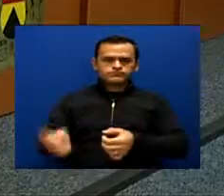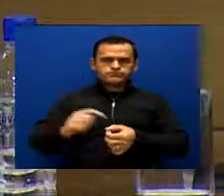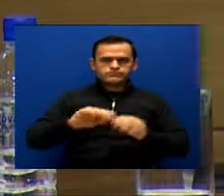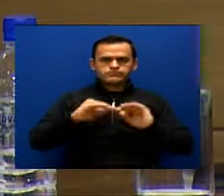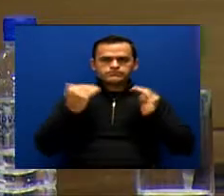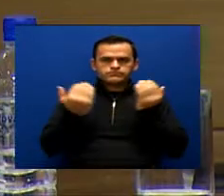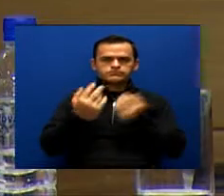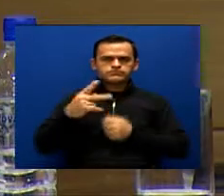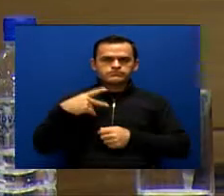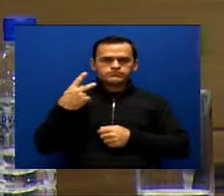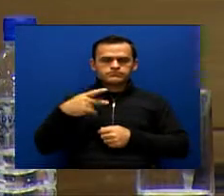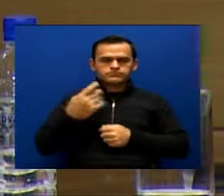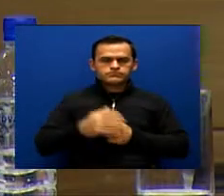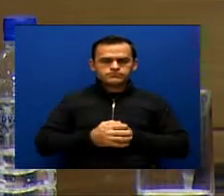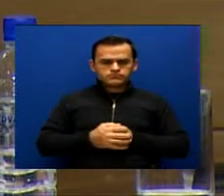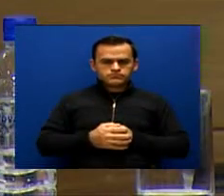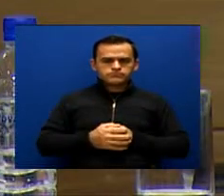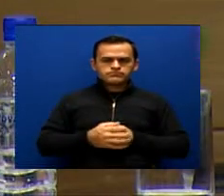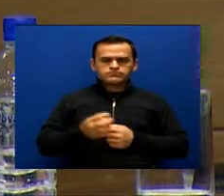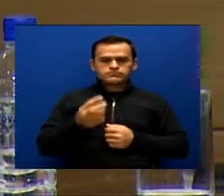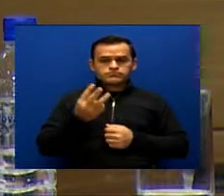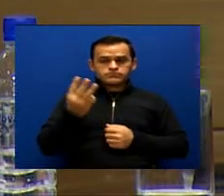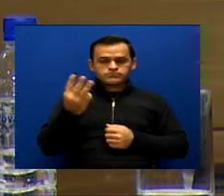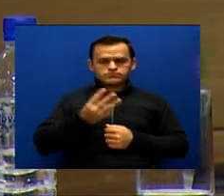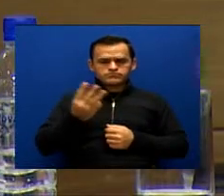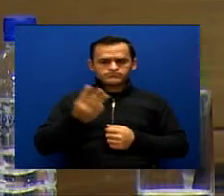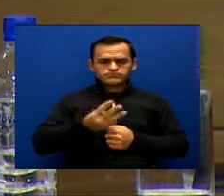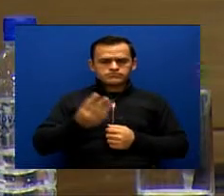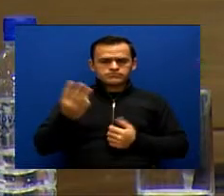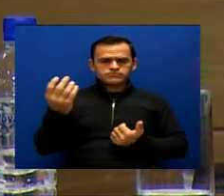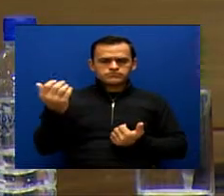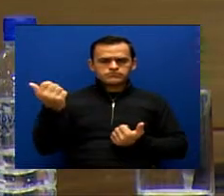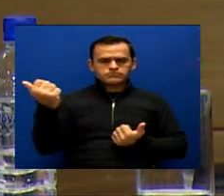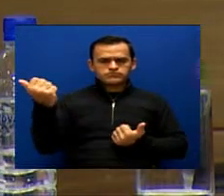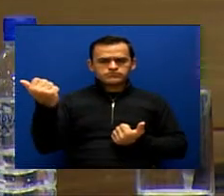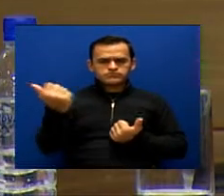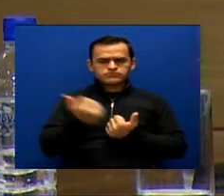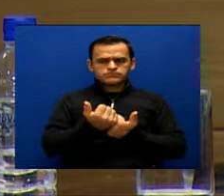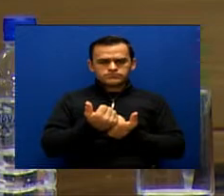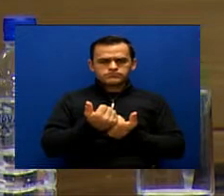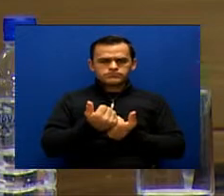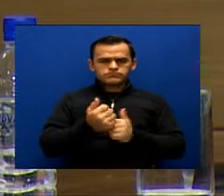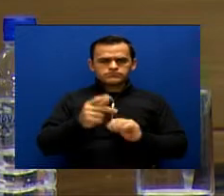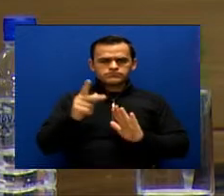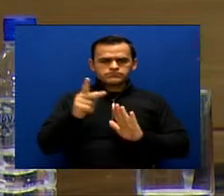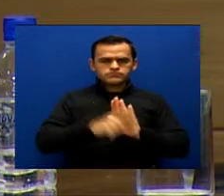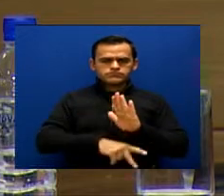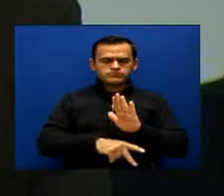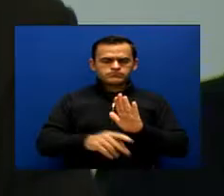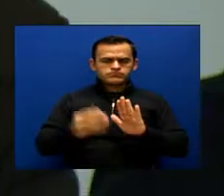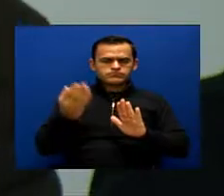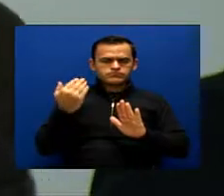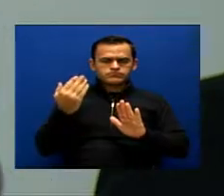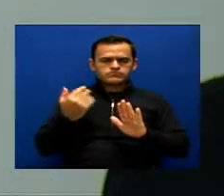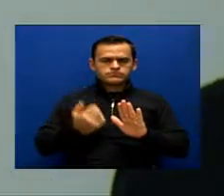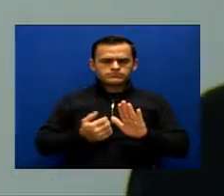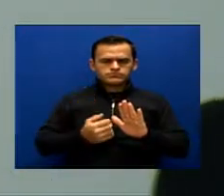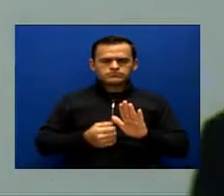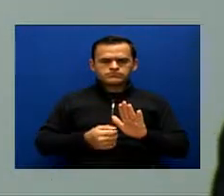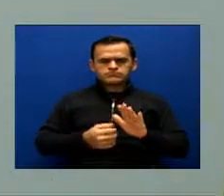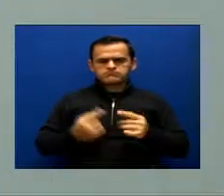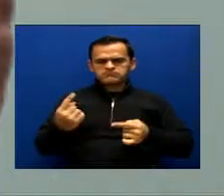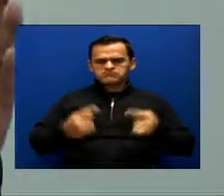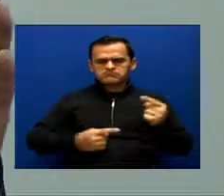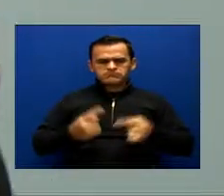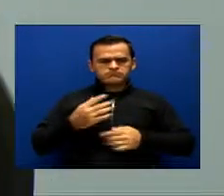certo. Esse vai ficar como o terceiro substitutivo do projeto que foi criado da passada. Mas eu acho que já é pacífico a discussão,